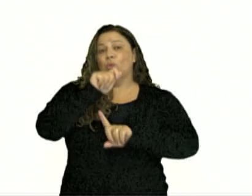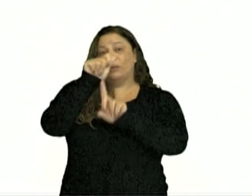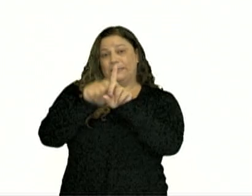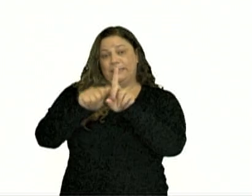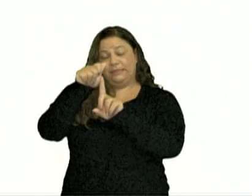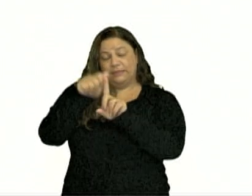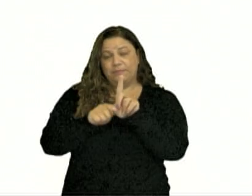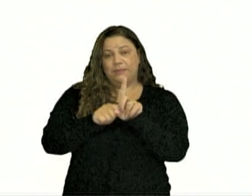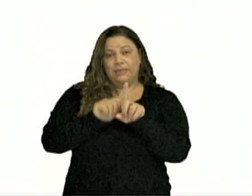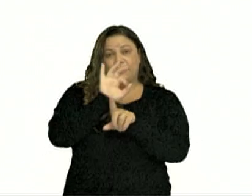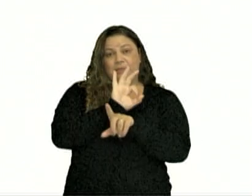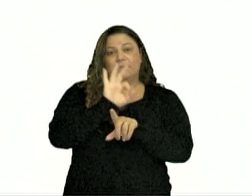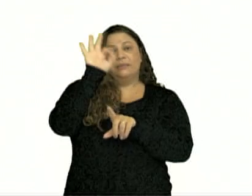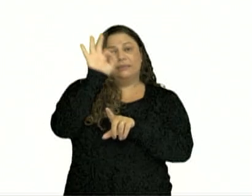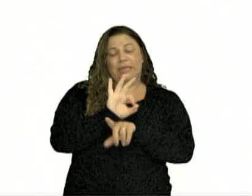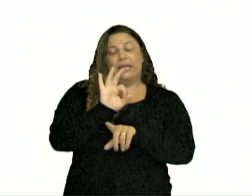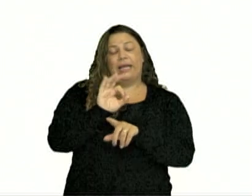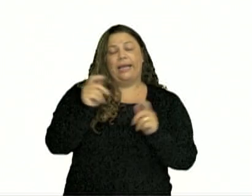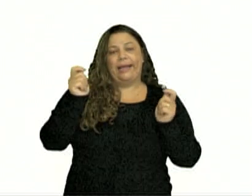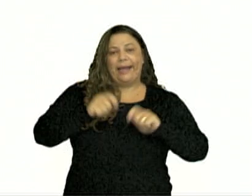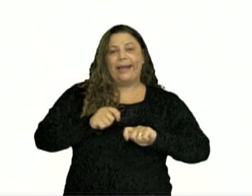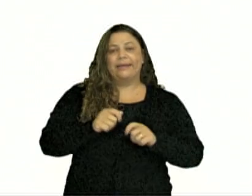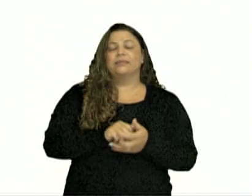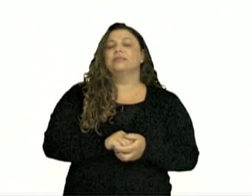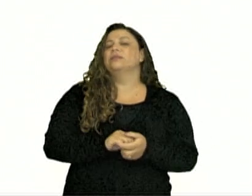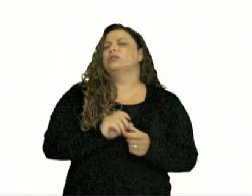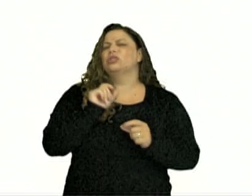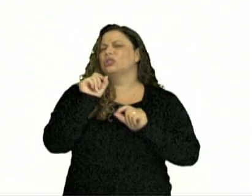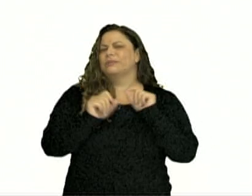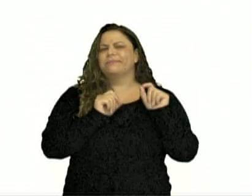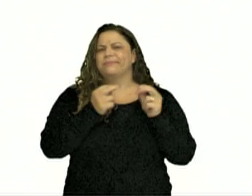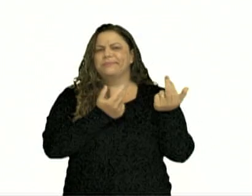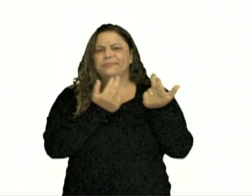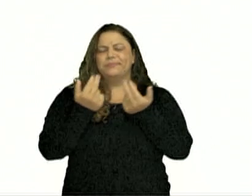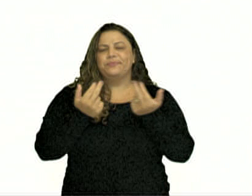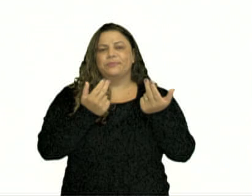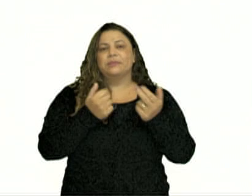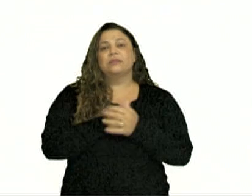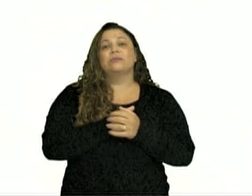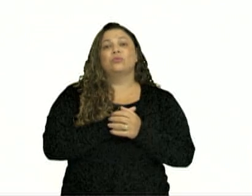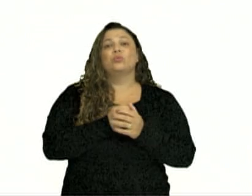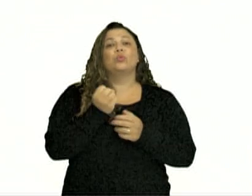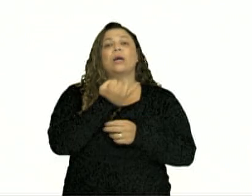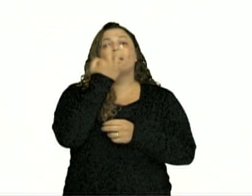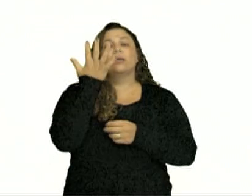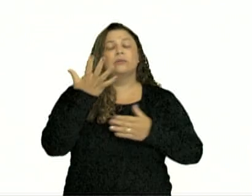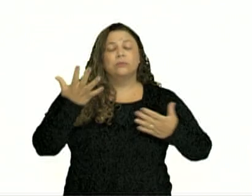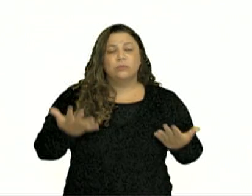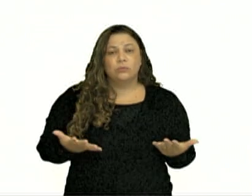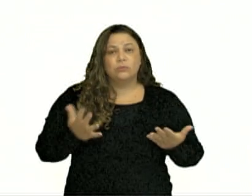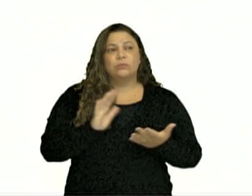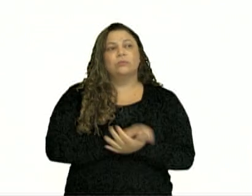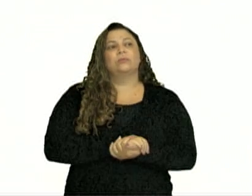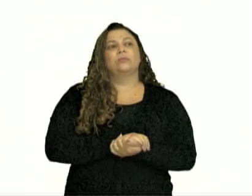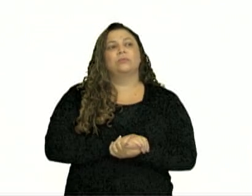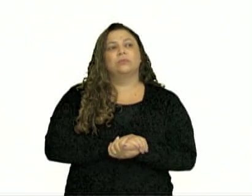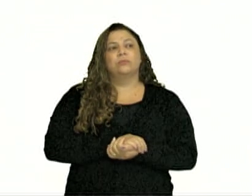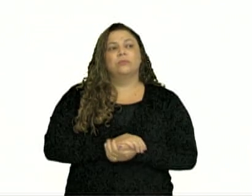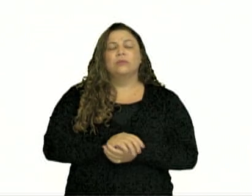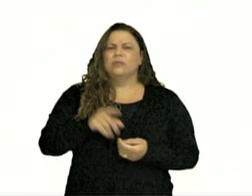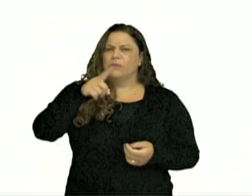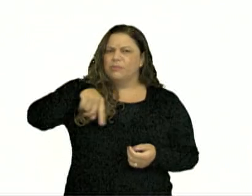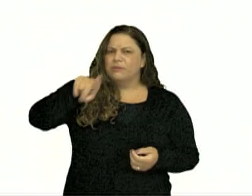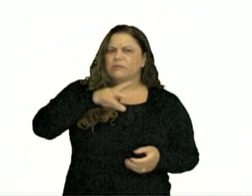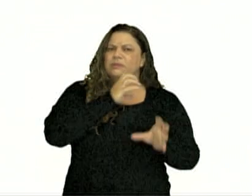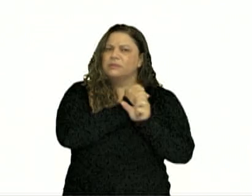meses, a taxa efetiva de juros é equivalente a quanto, gente? Então, para vocês fazerem